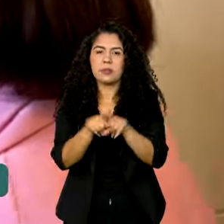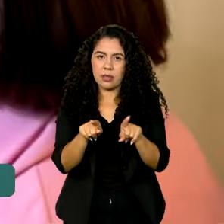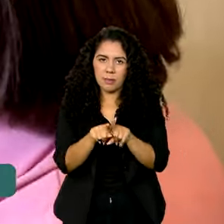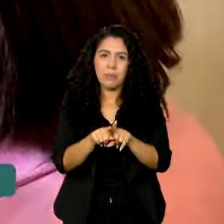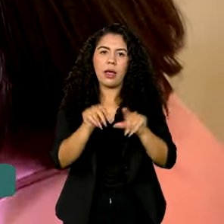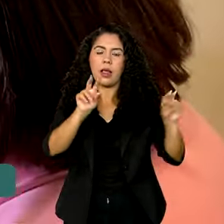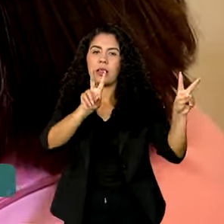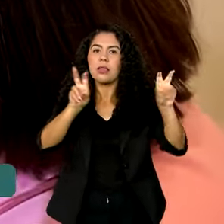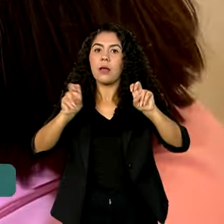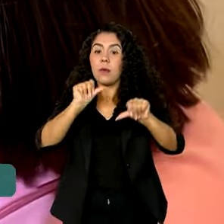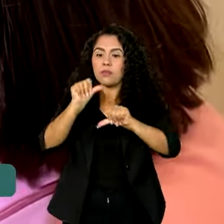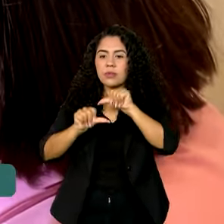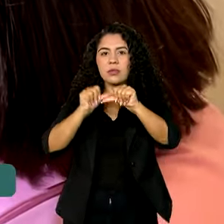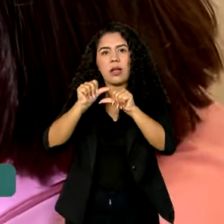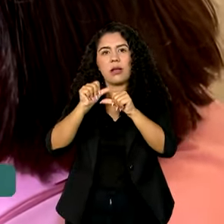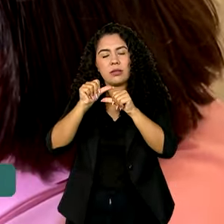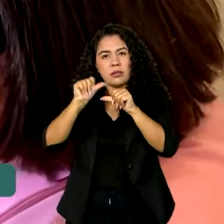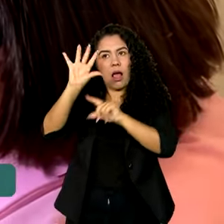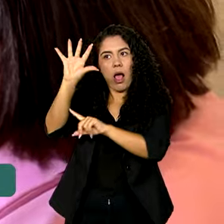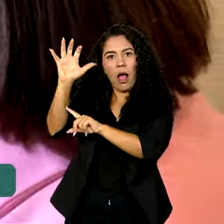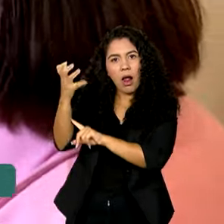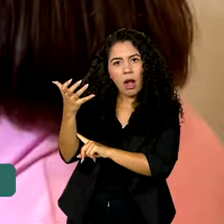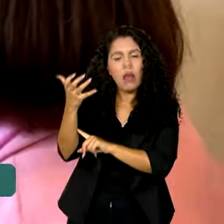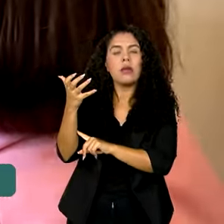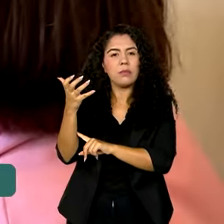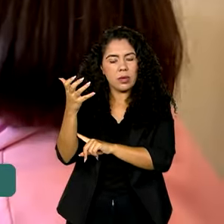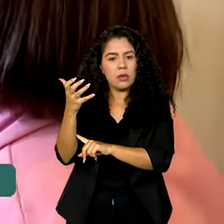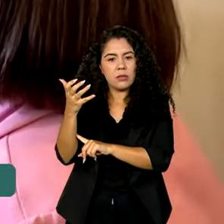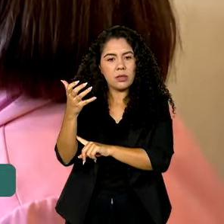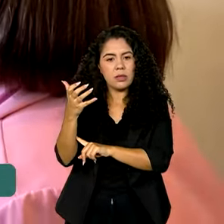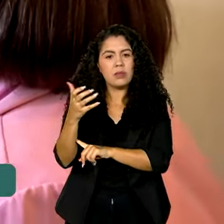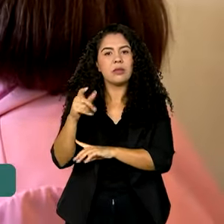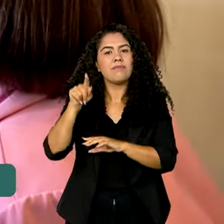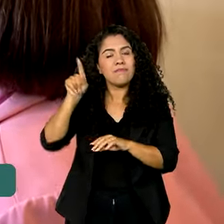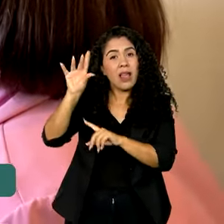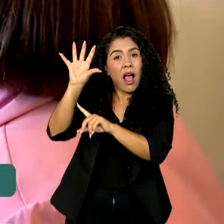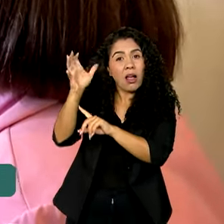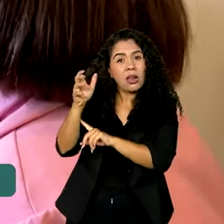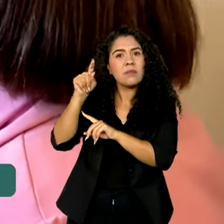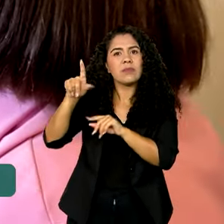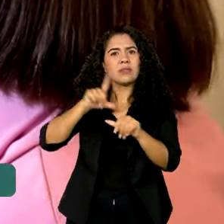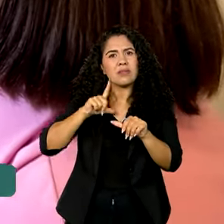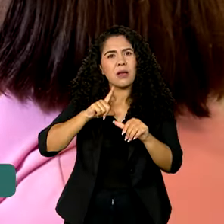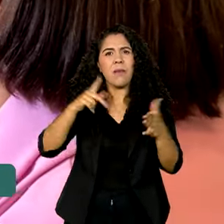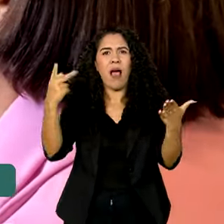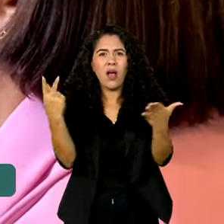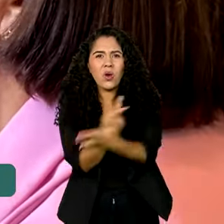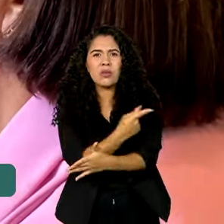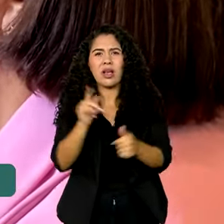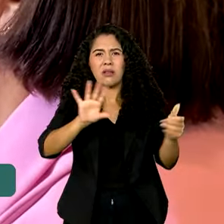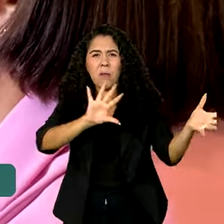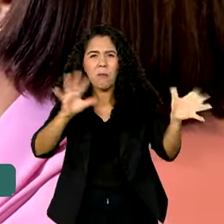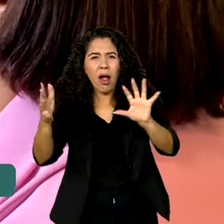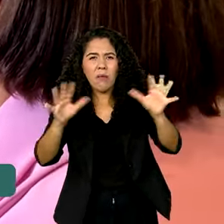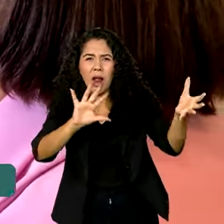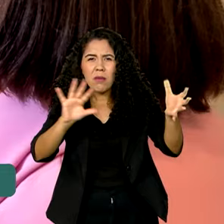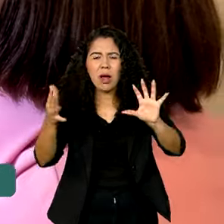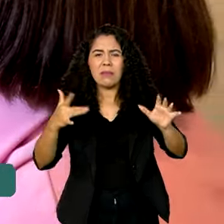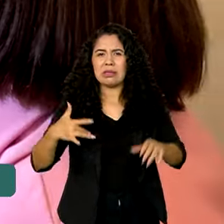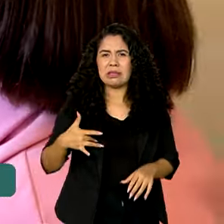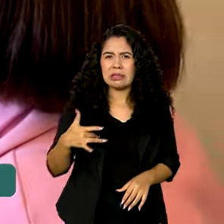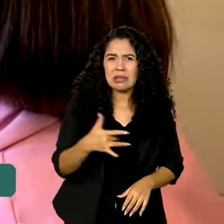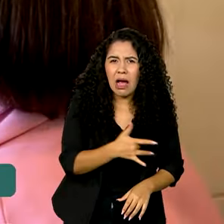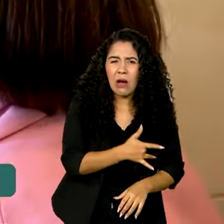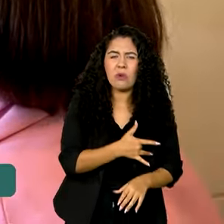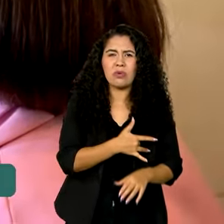em saúde, aponta que a mudança climática altera todos os quadros de saúde em todo o mundo,